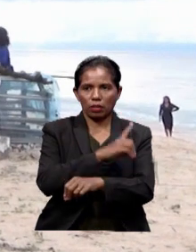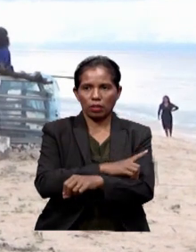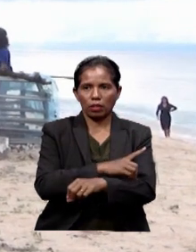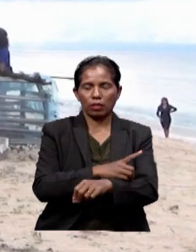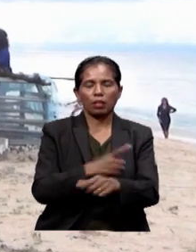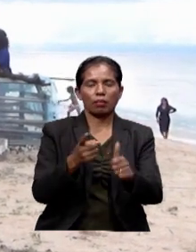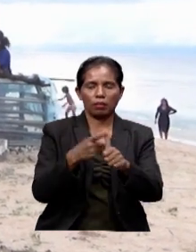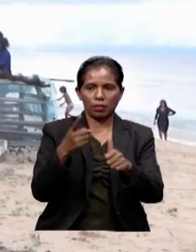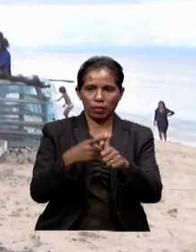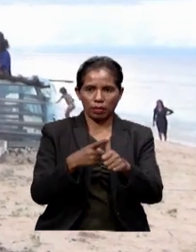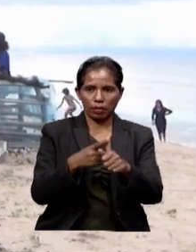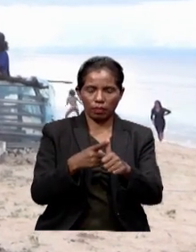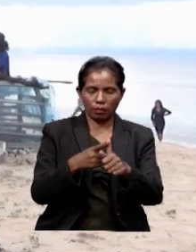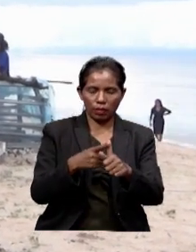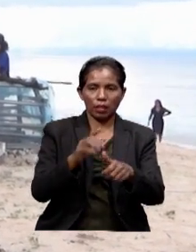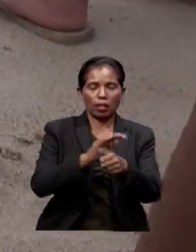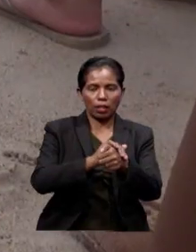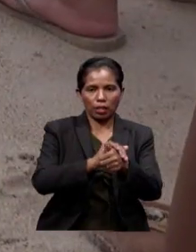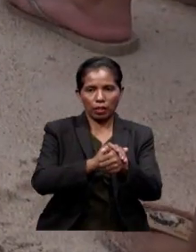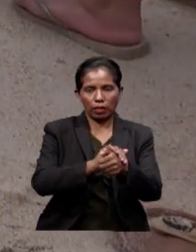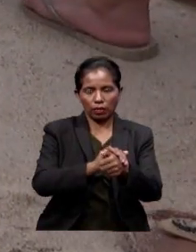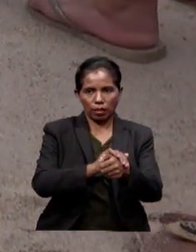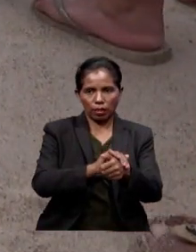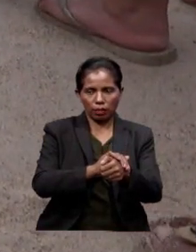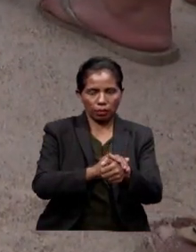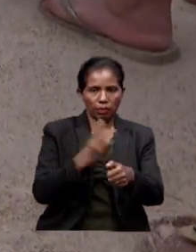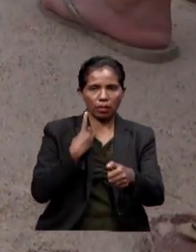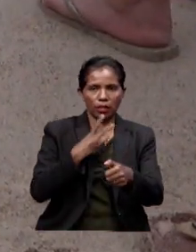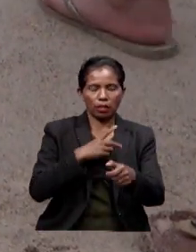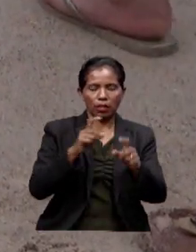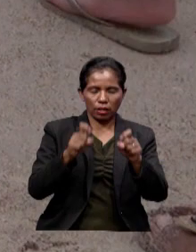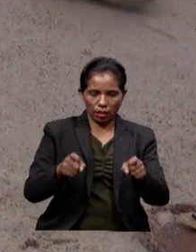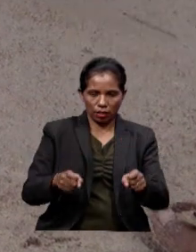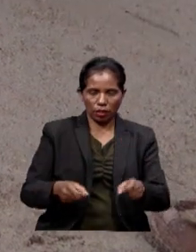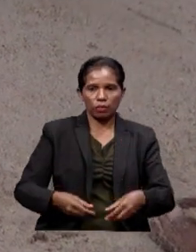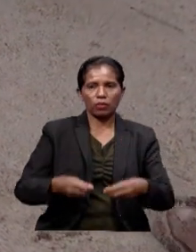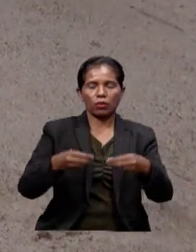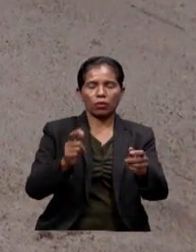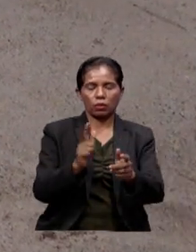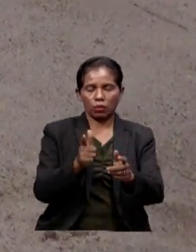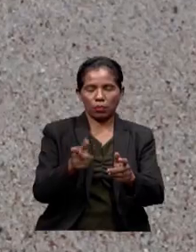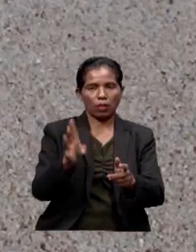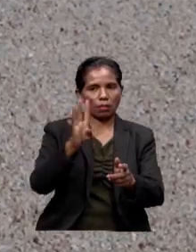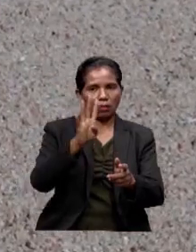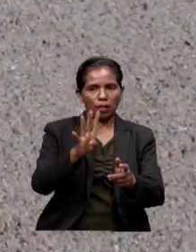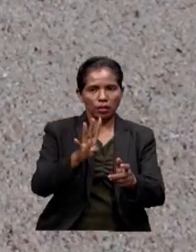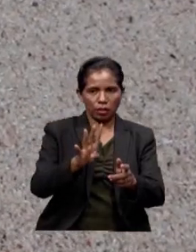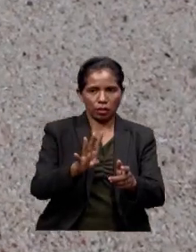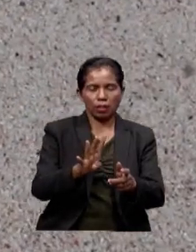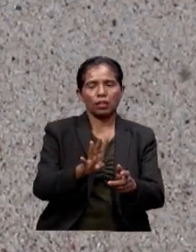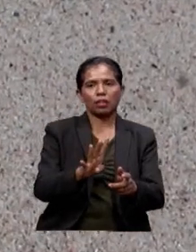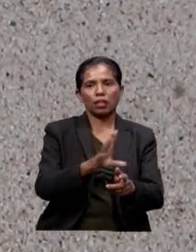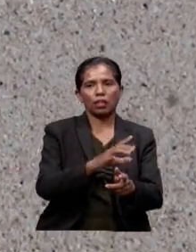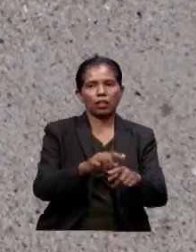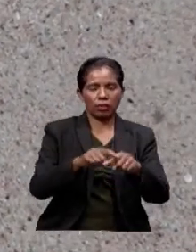etapa primeiro baleno que vem maka anak fera então ita tem ser husik ia 24 horas ne laran tam liu dene sirabel mate tam ita